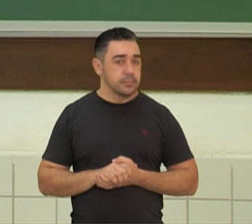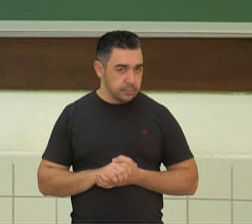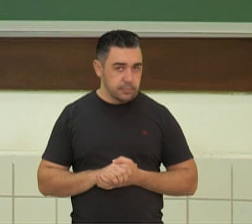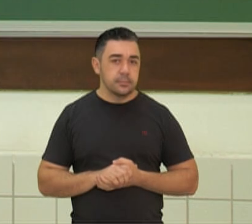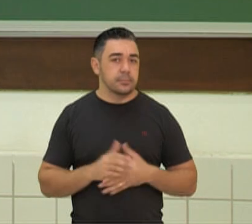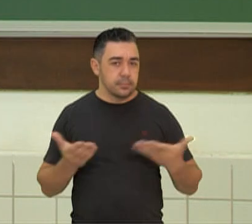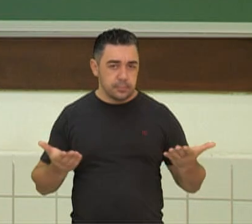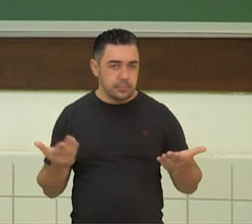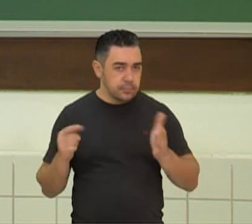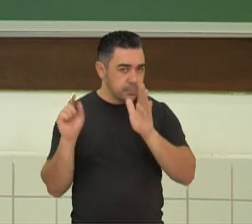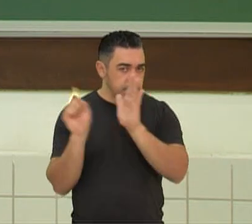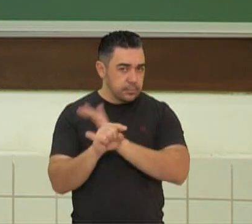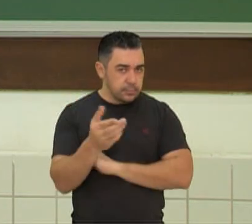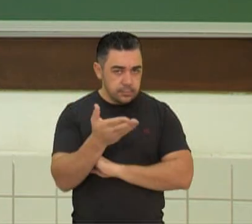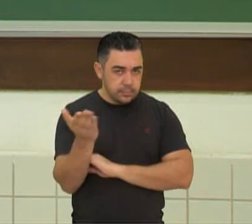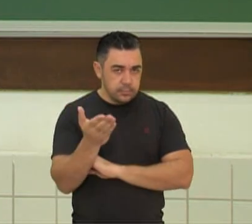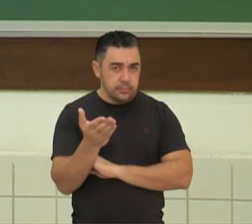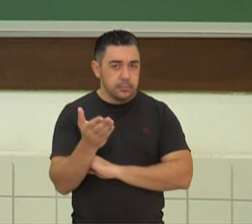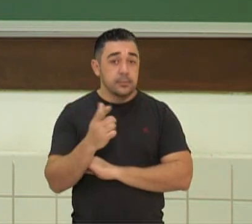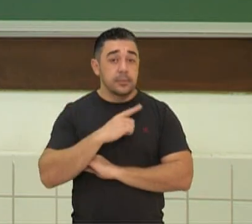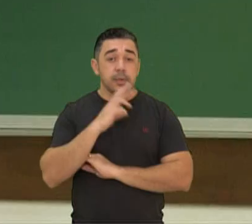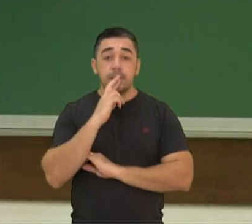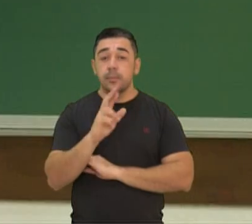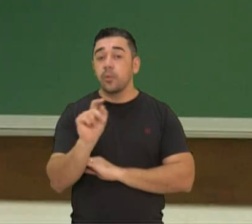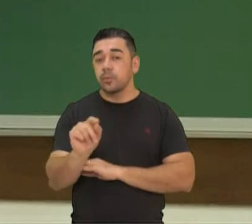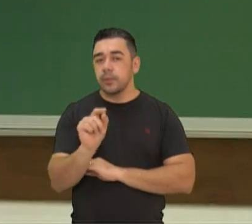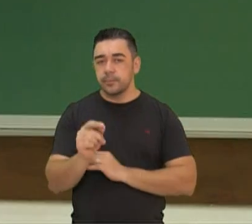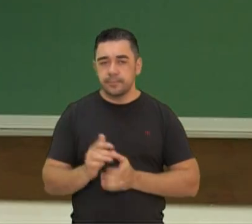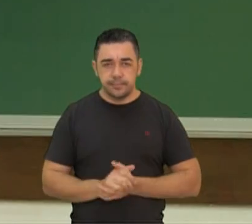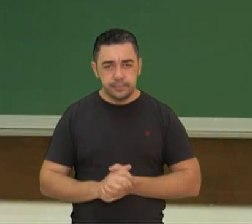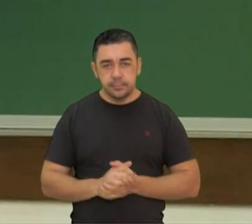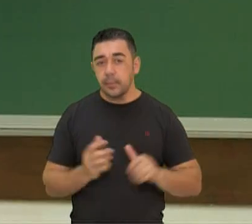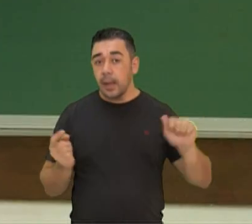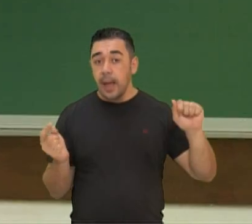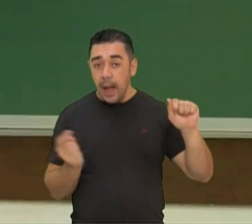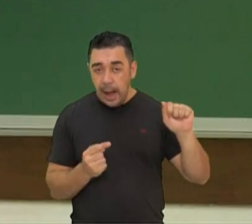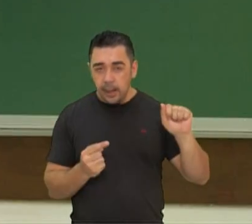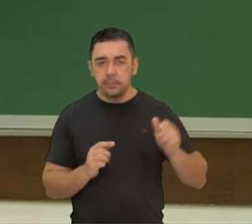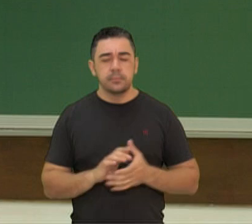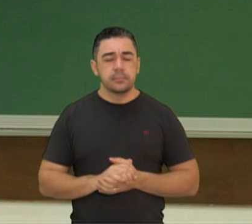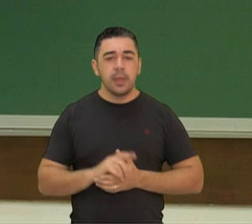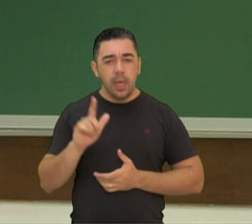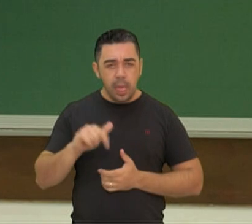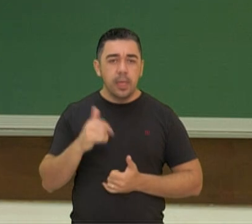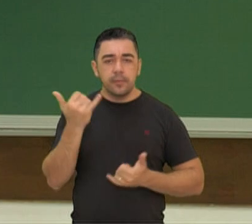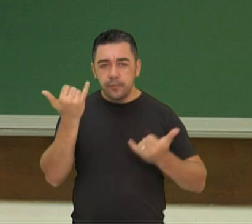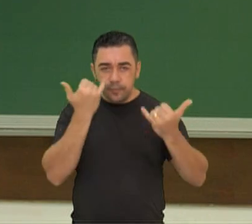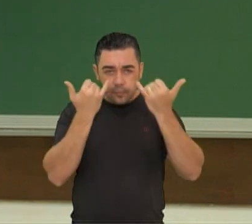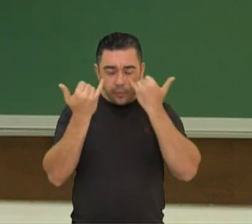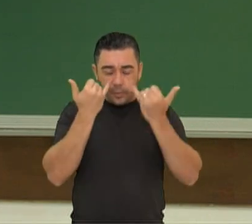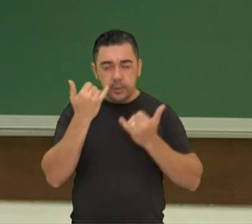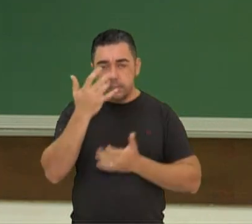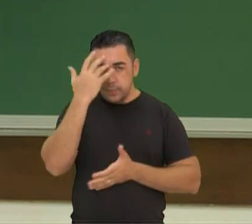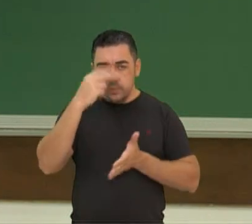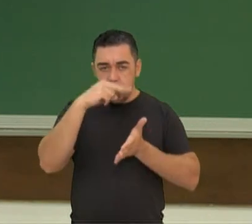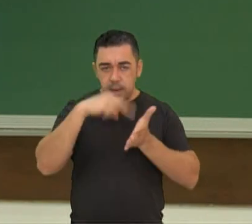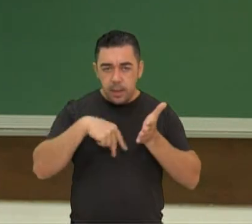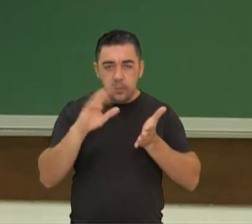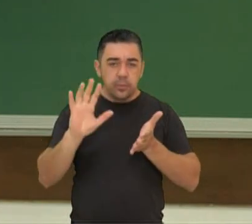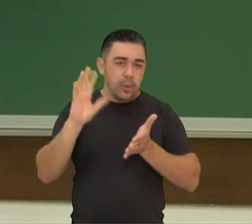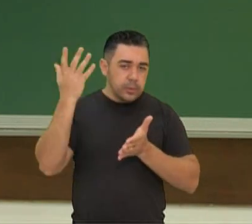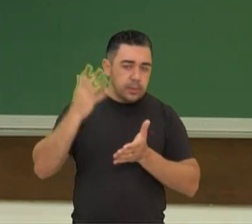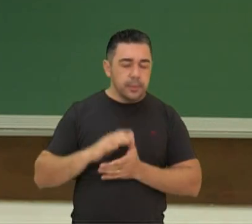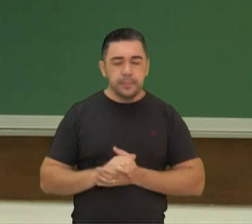Pessoal, o nosso quiz, tá? Vai ter como resposta a alternativa A, informar o leitor sobre um